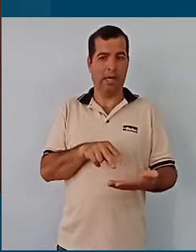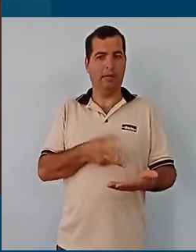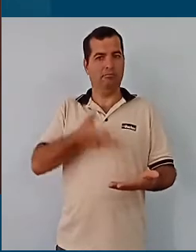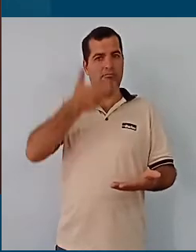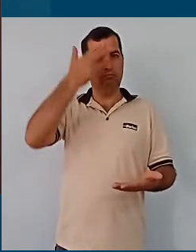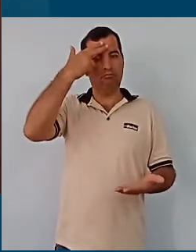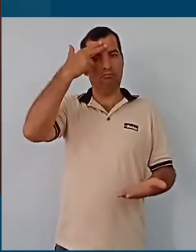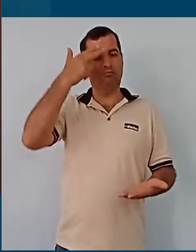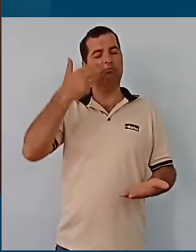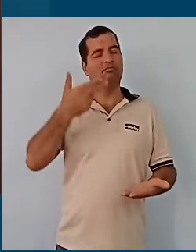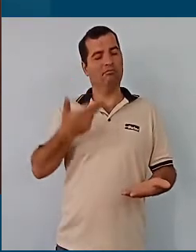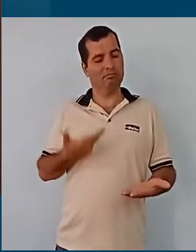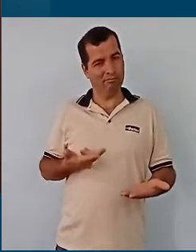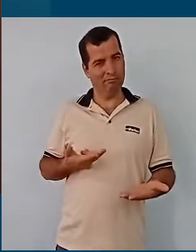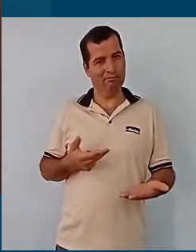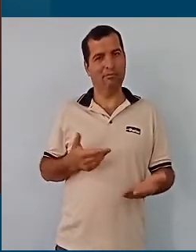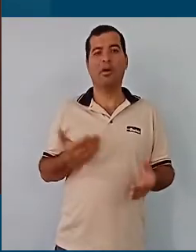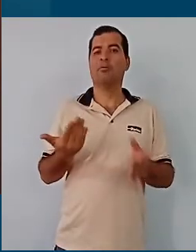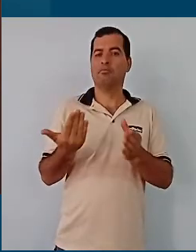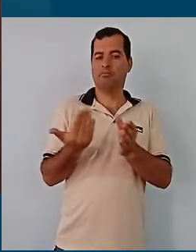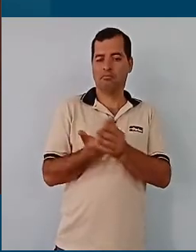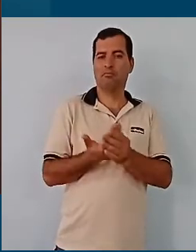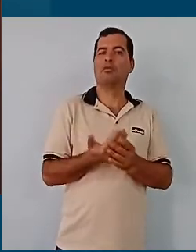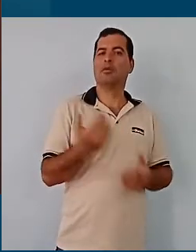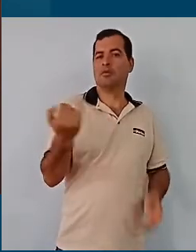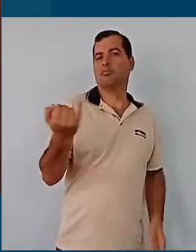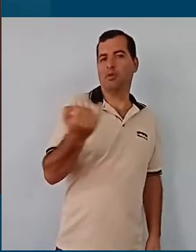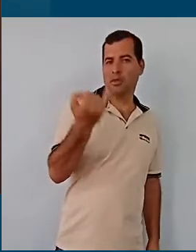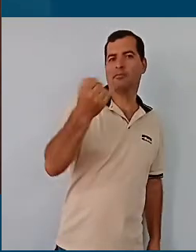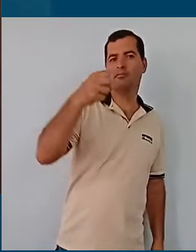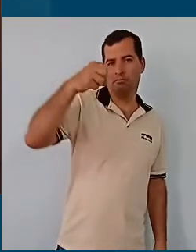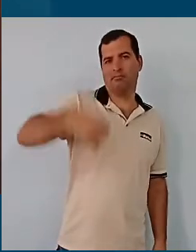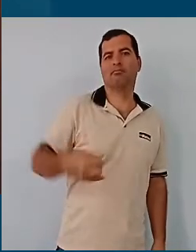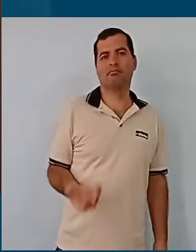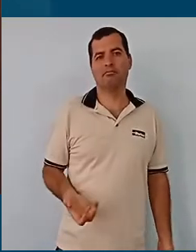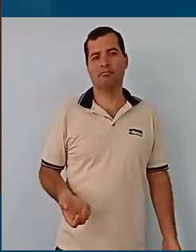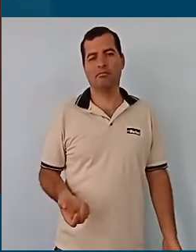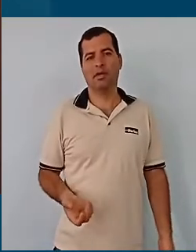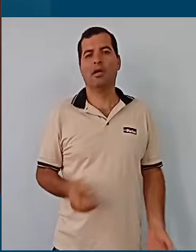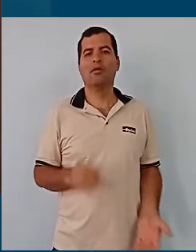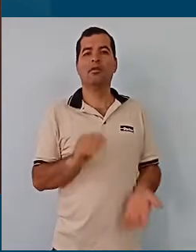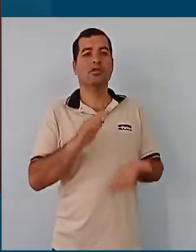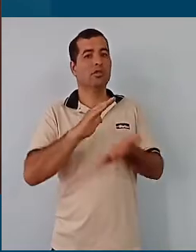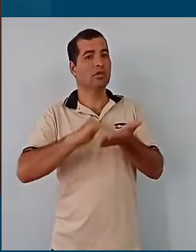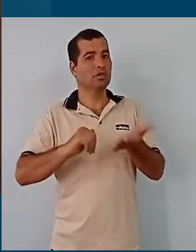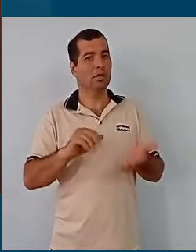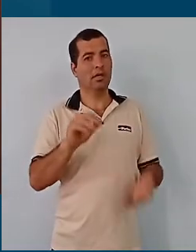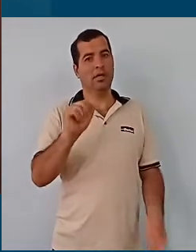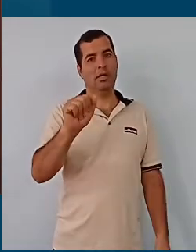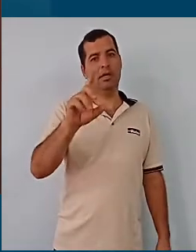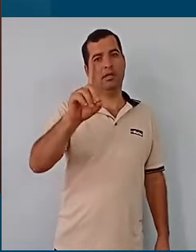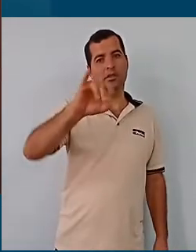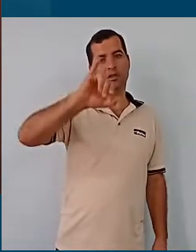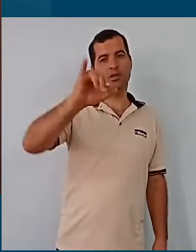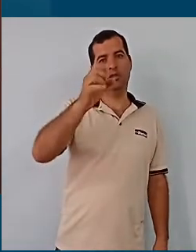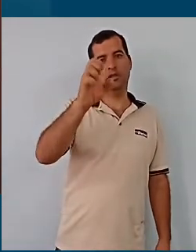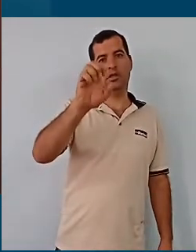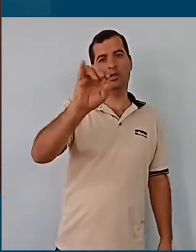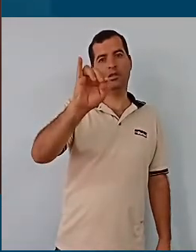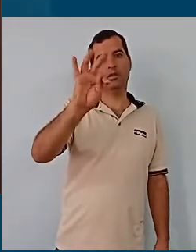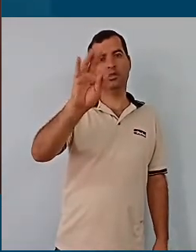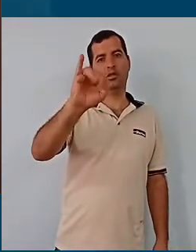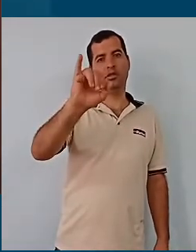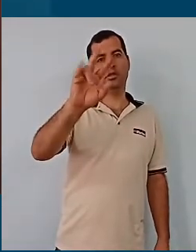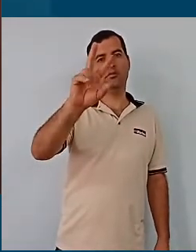Então, portfólio é um instrumento importante, sem adjetivos, relatando as experiências vividas pelas